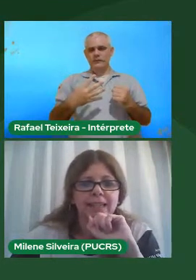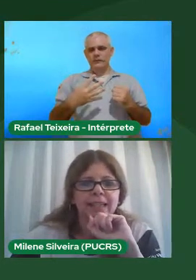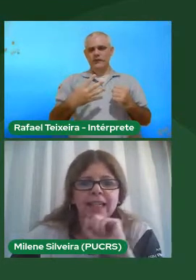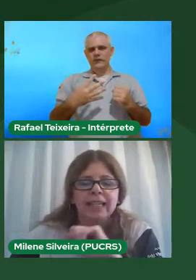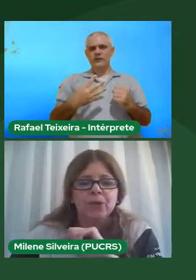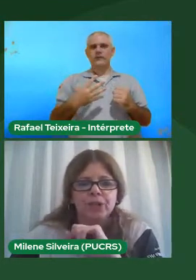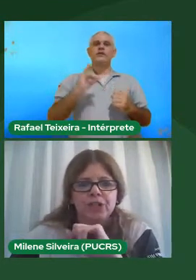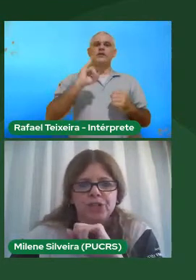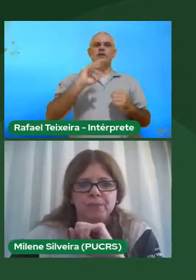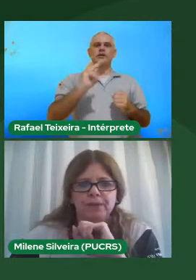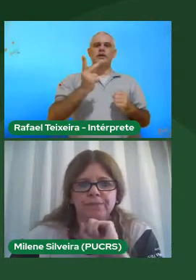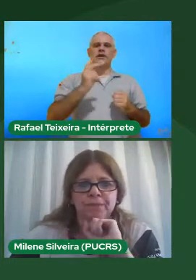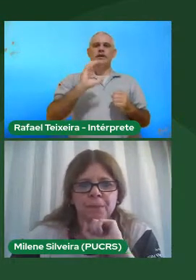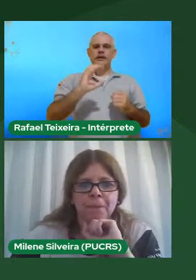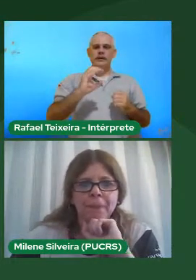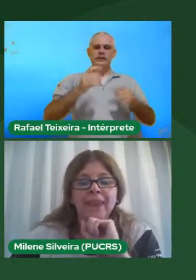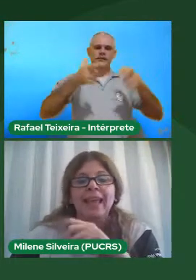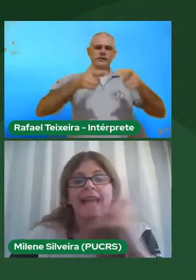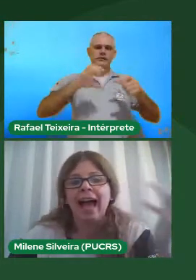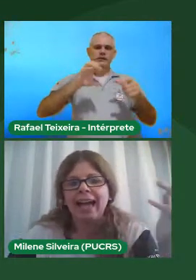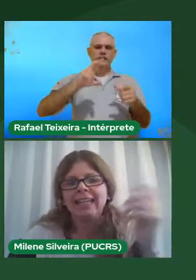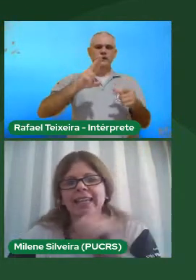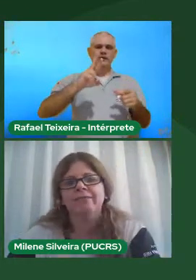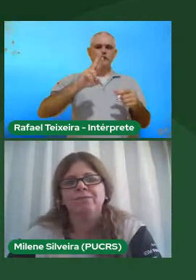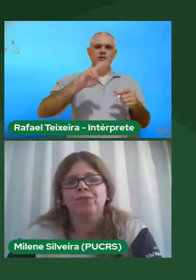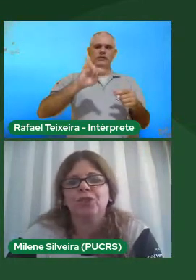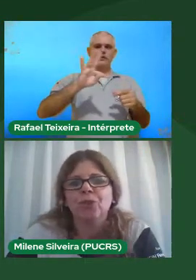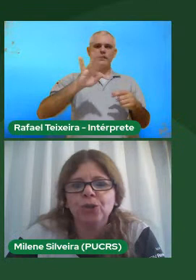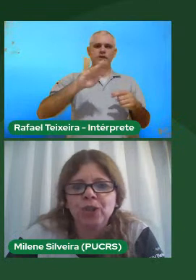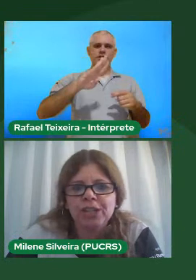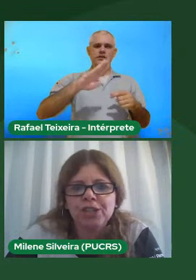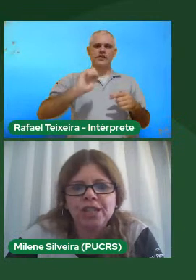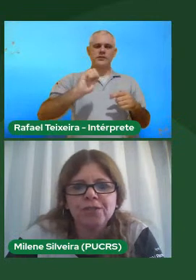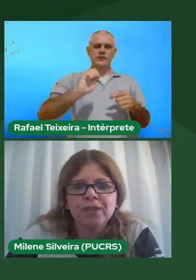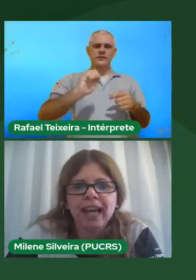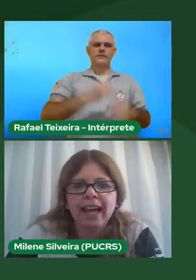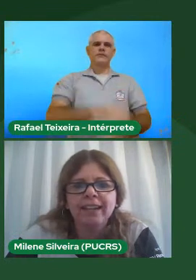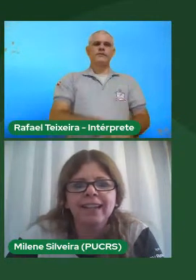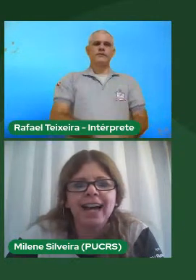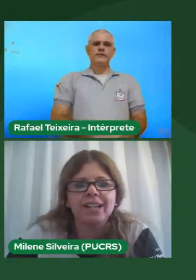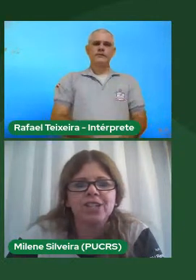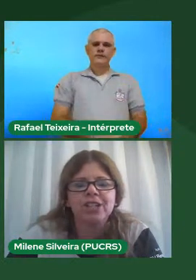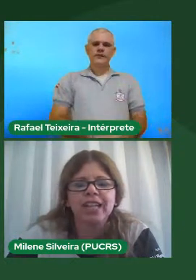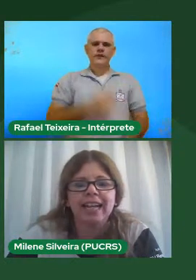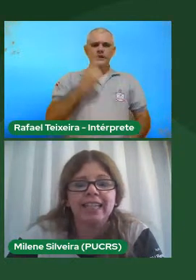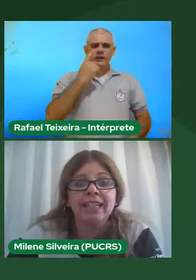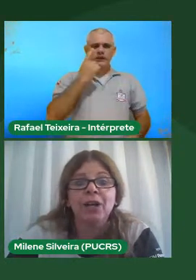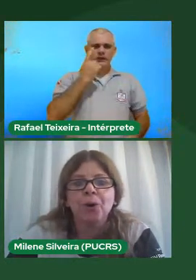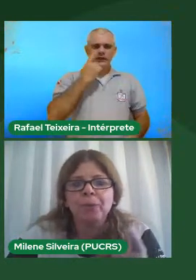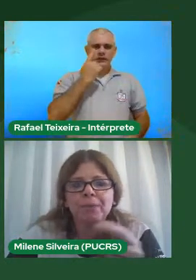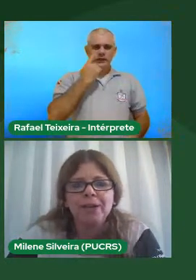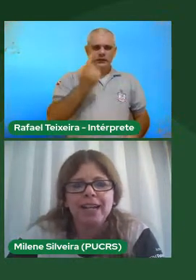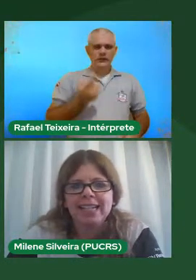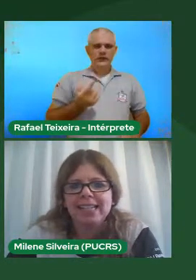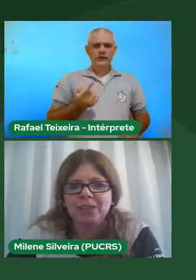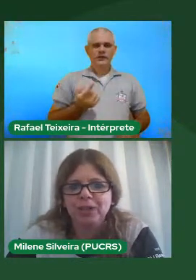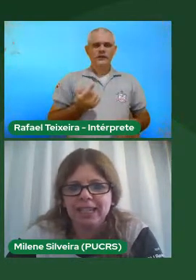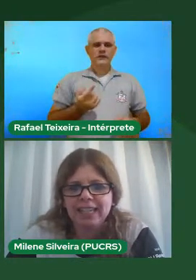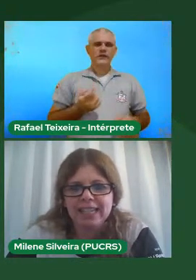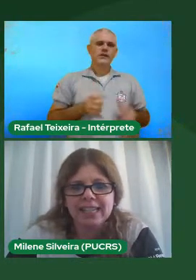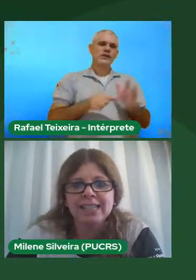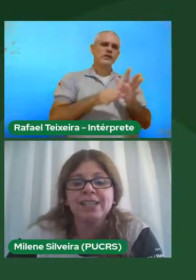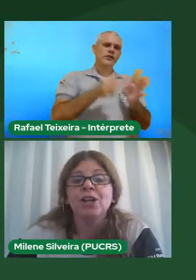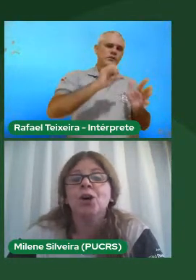IHC em Curitiba. Aqui, outro registro, né? A gente tem ali o primeiro IHC